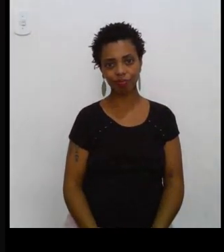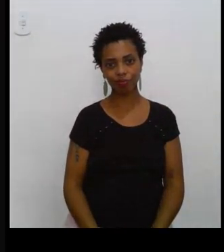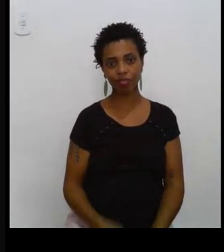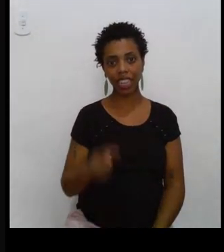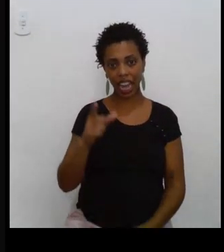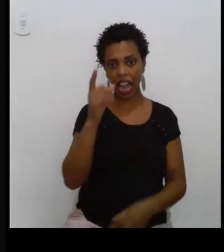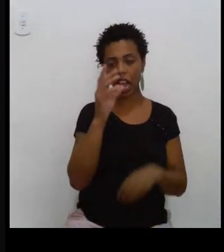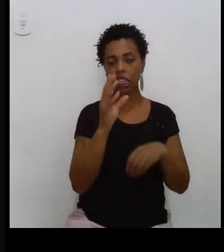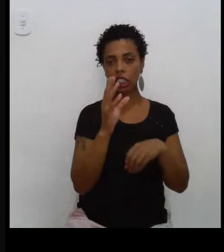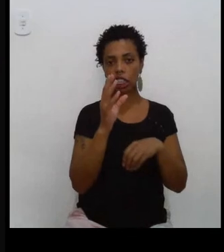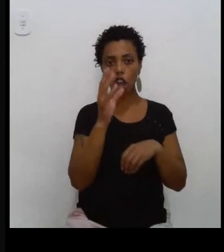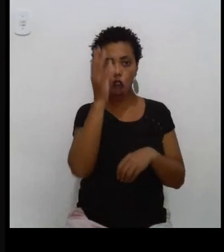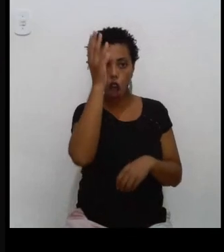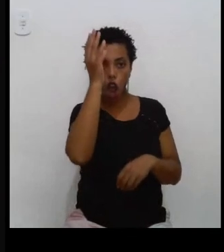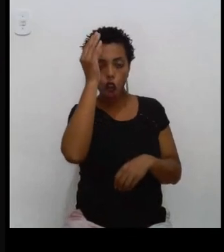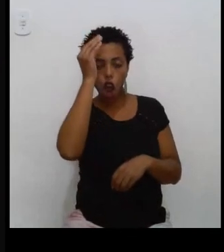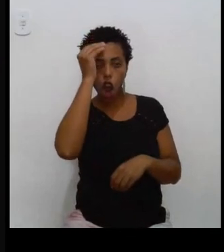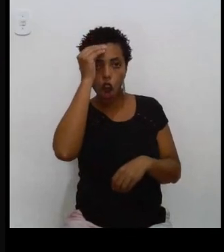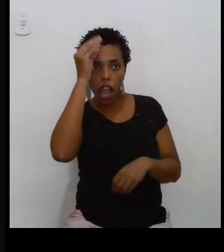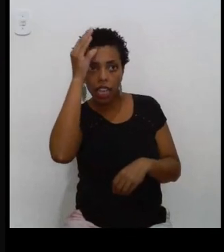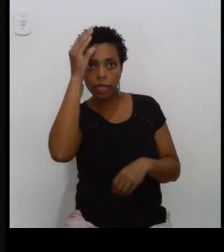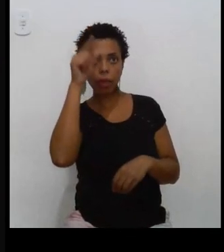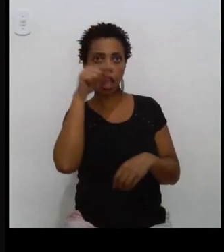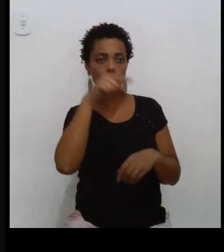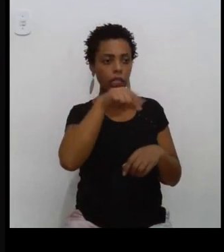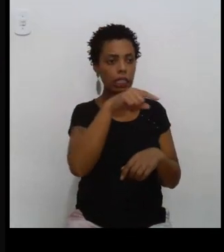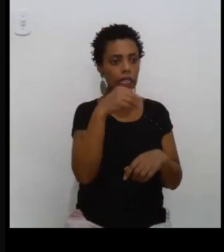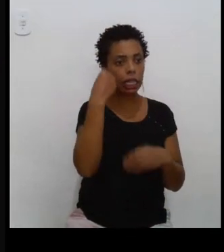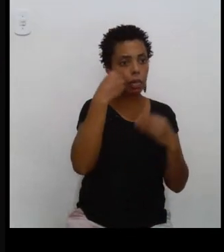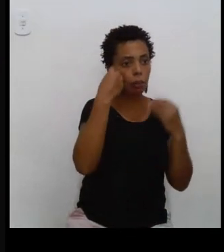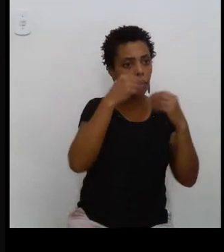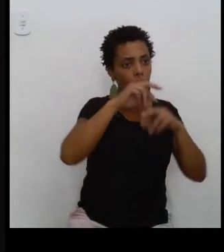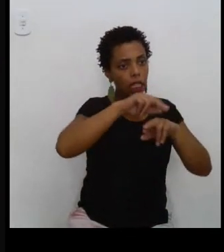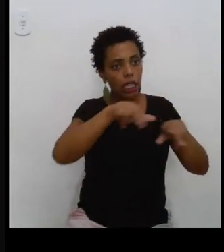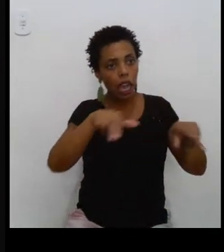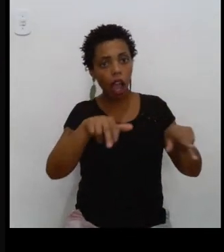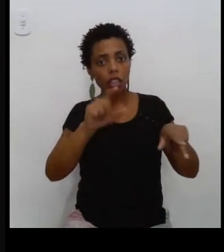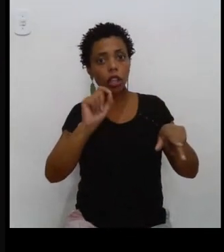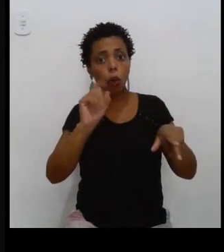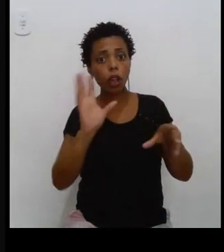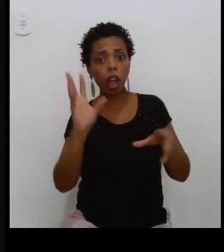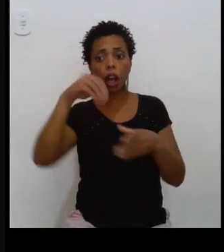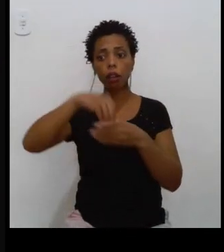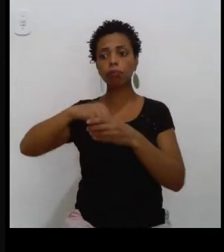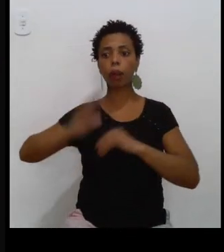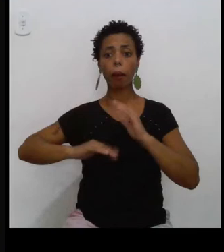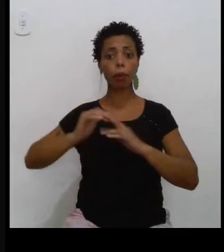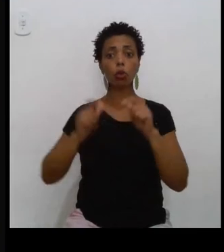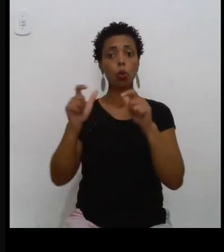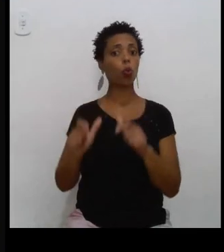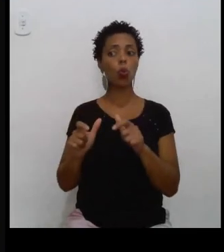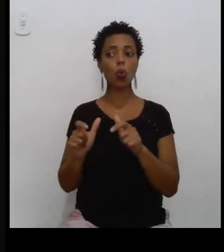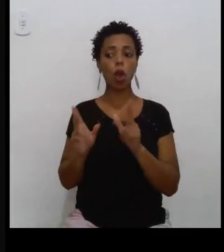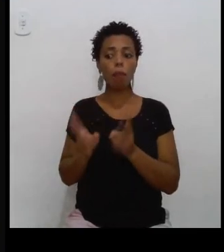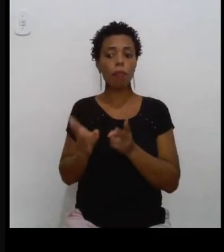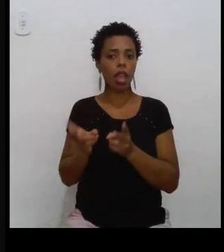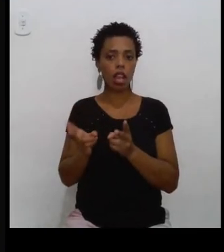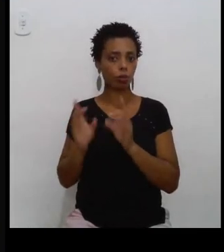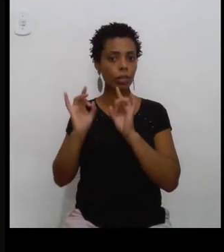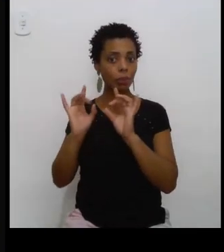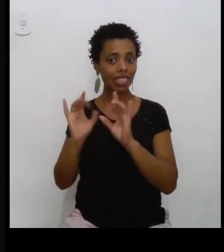A então esse essas experiências elas fazem parte de uma prática que é do chão e que é de um chão específico